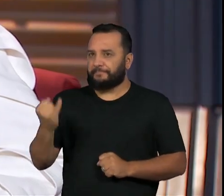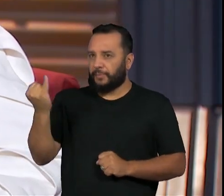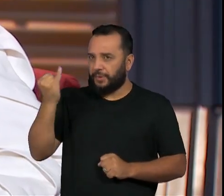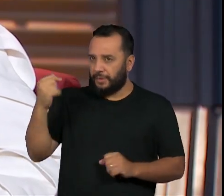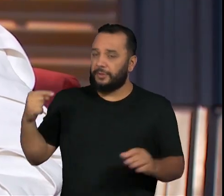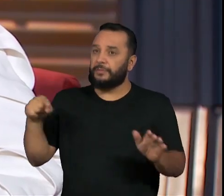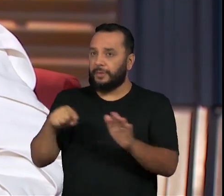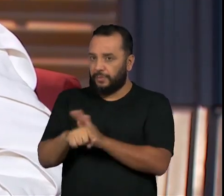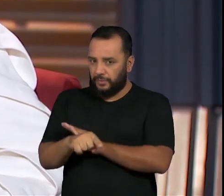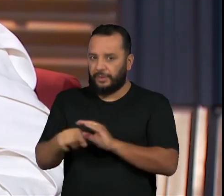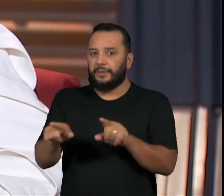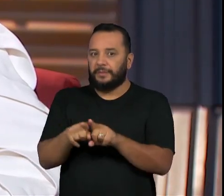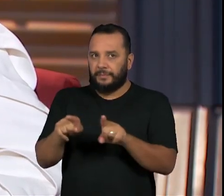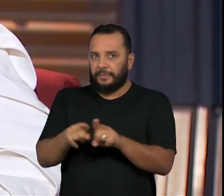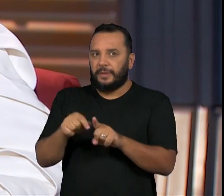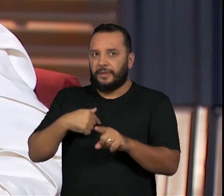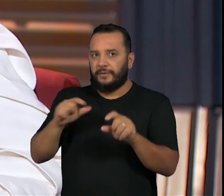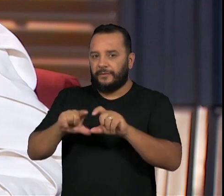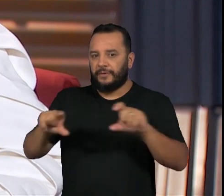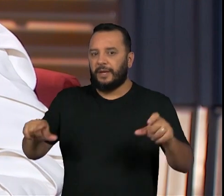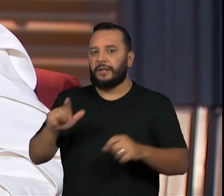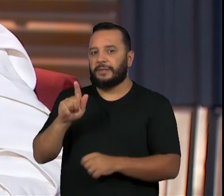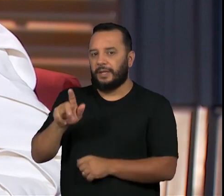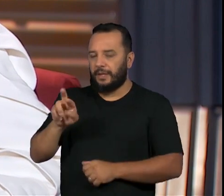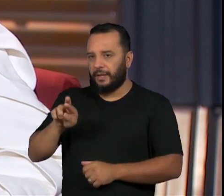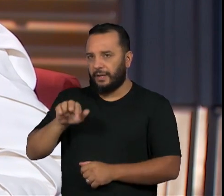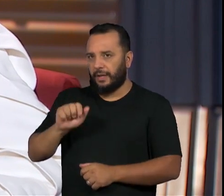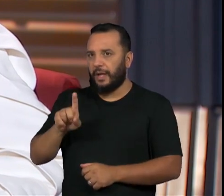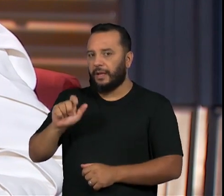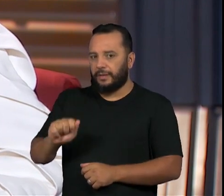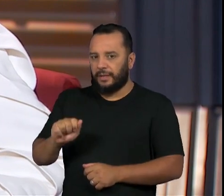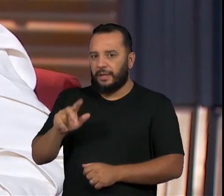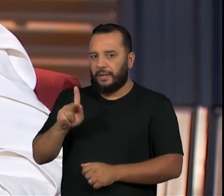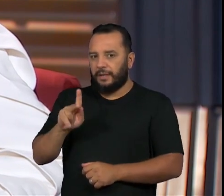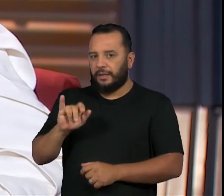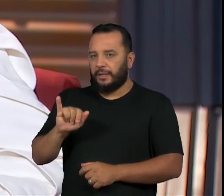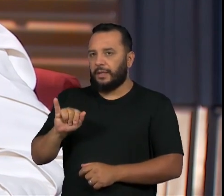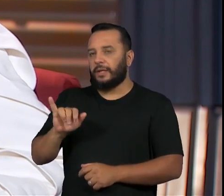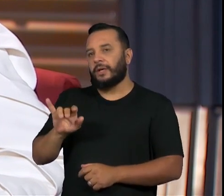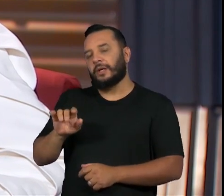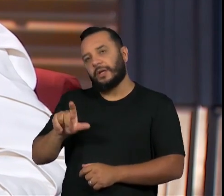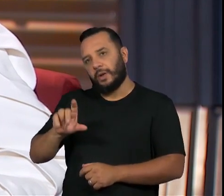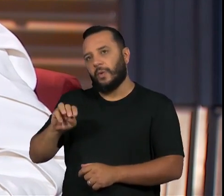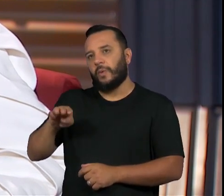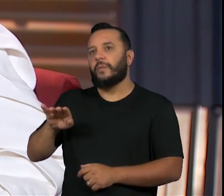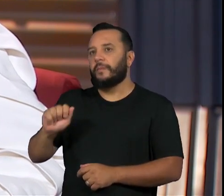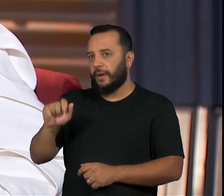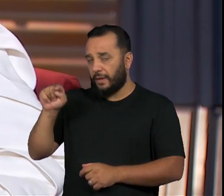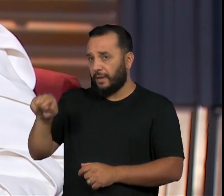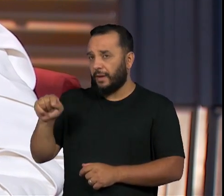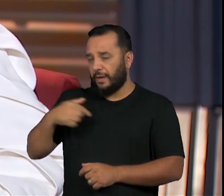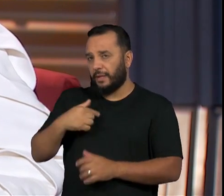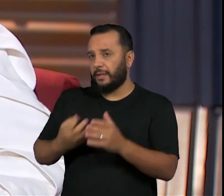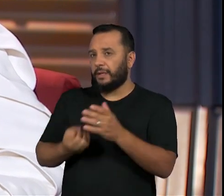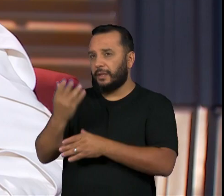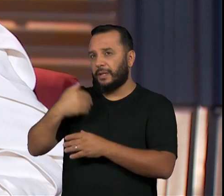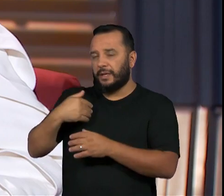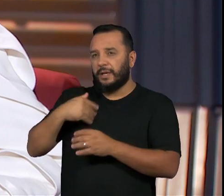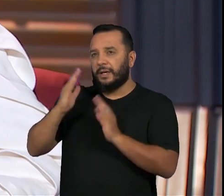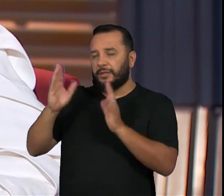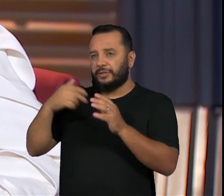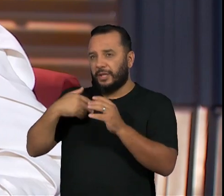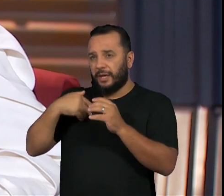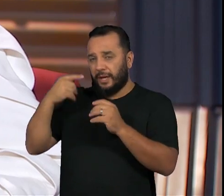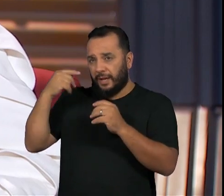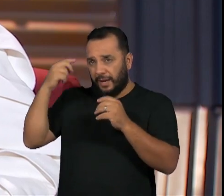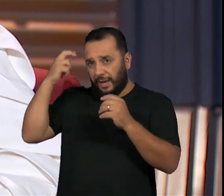citação de Grada Quilomba. Uma das grandes referências para a gente, né, nesse campo de produção da intelectualidade por meio das artes